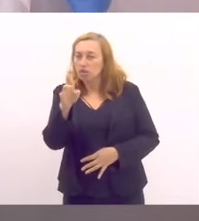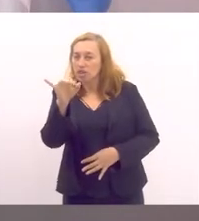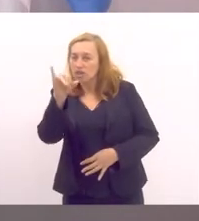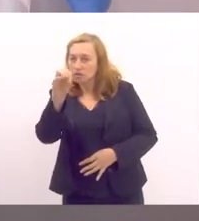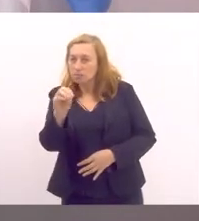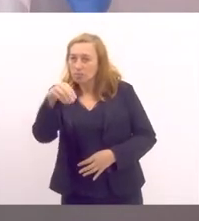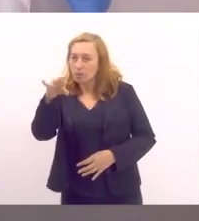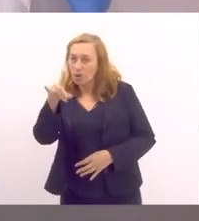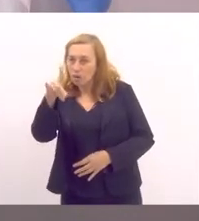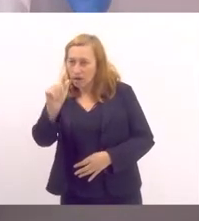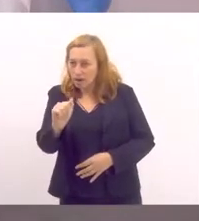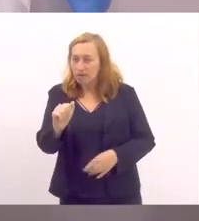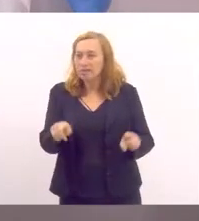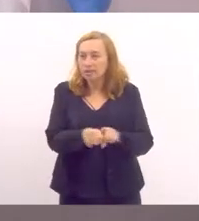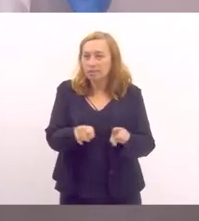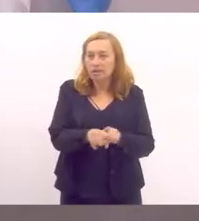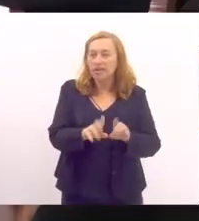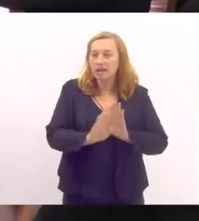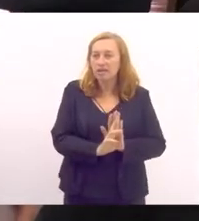Júnior.